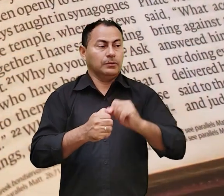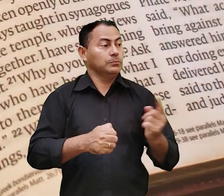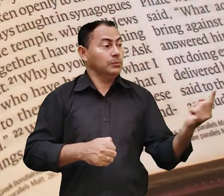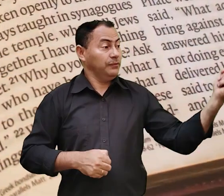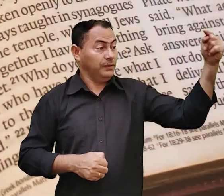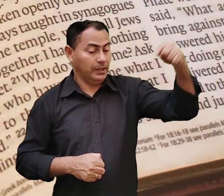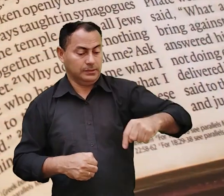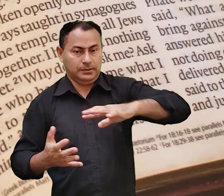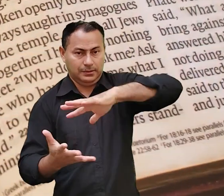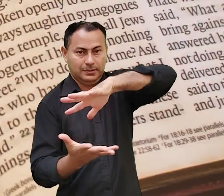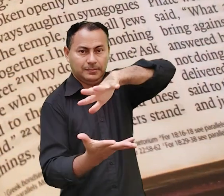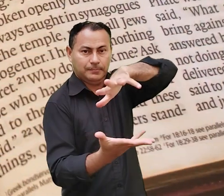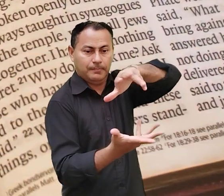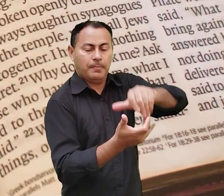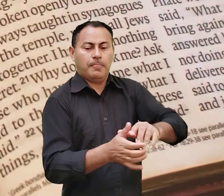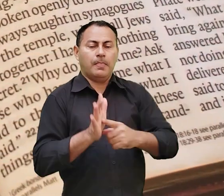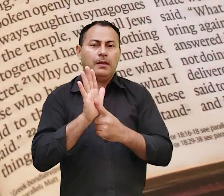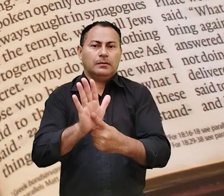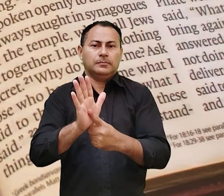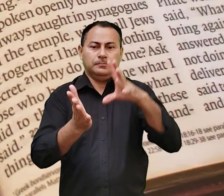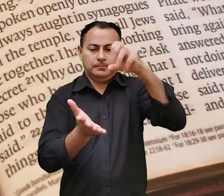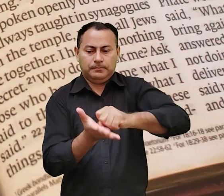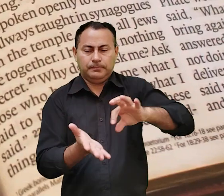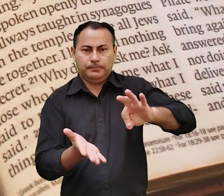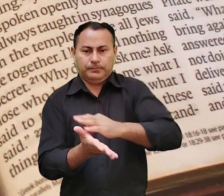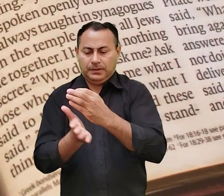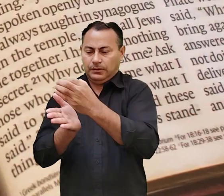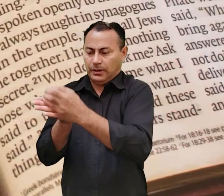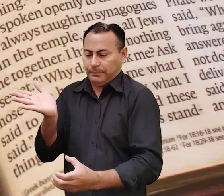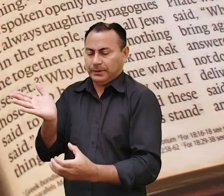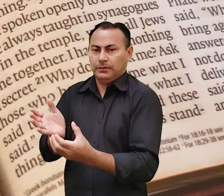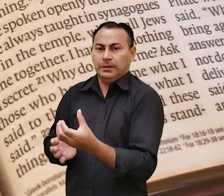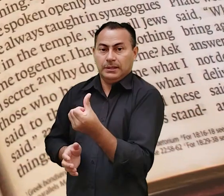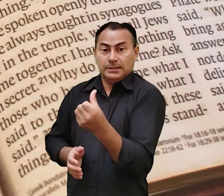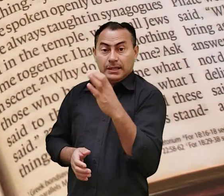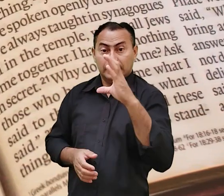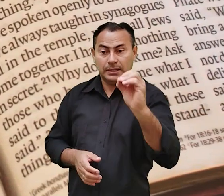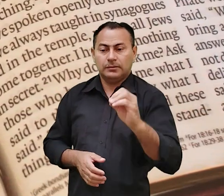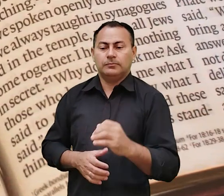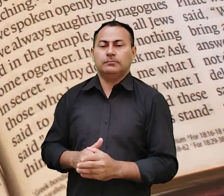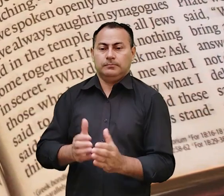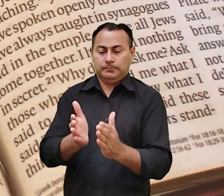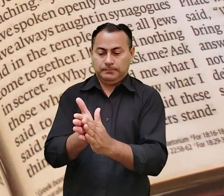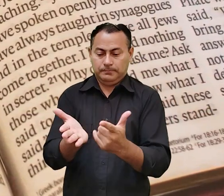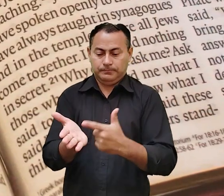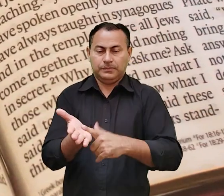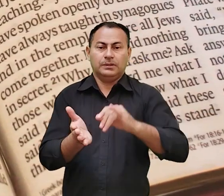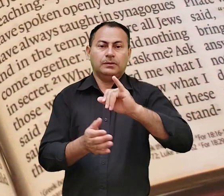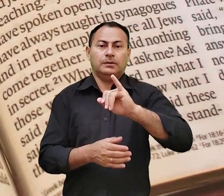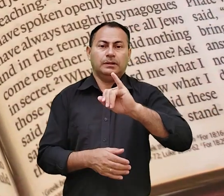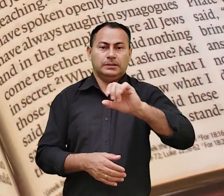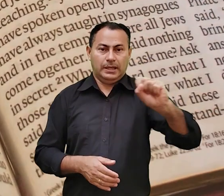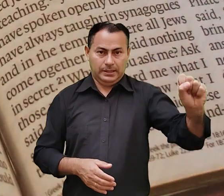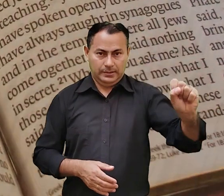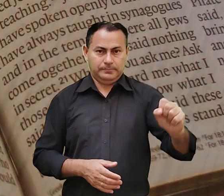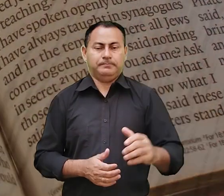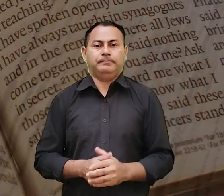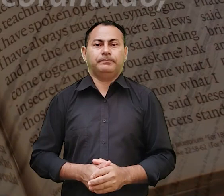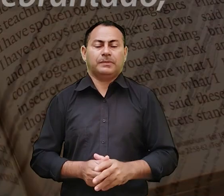ele viesse ao mundo. O manifesto está registrado no capítulo 60, um dos livros de